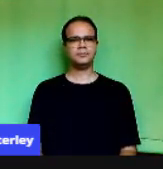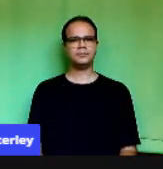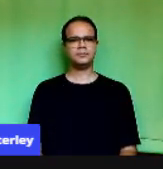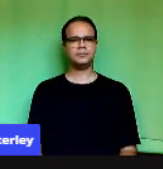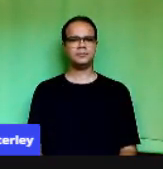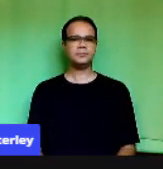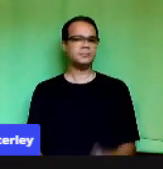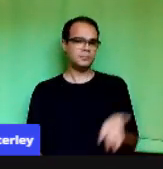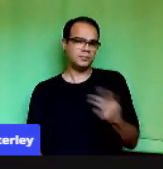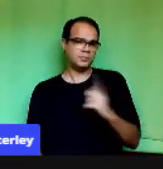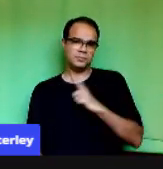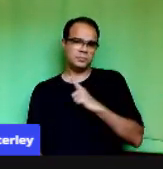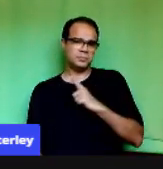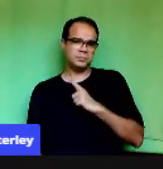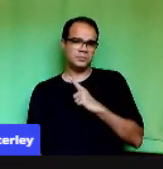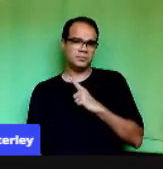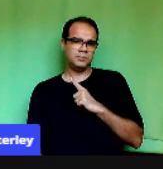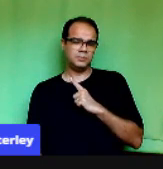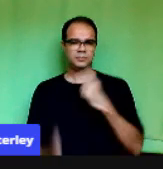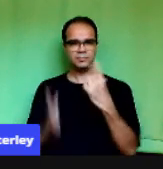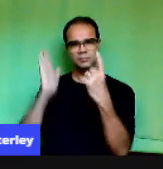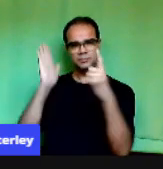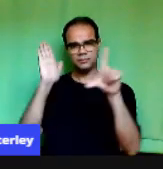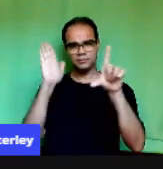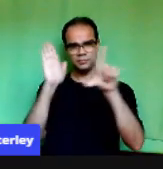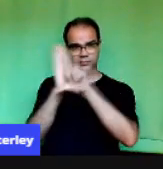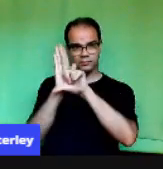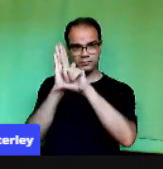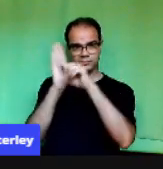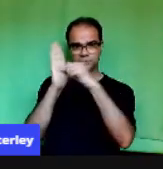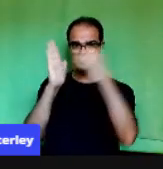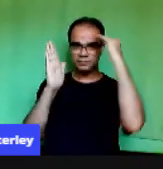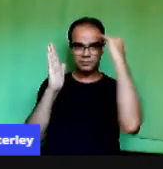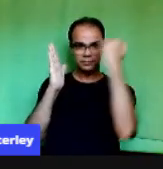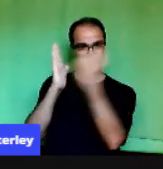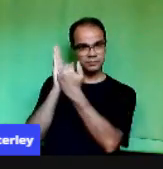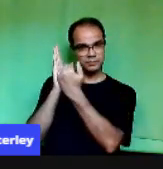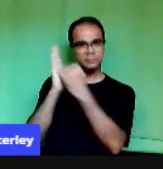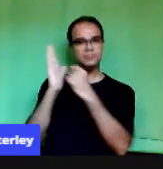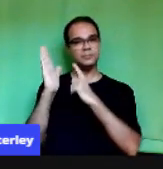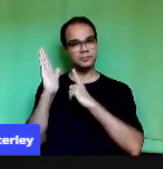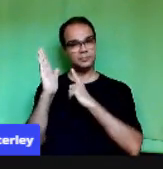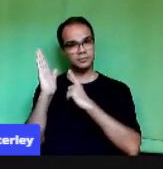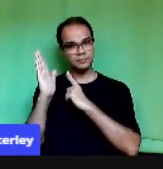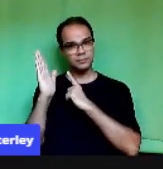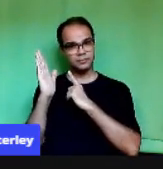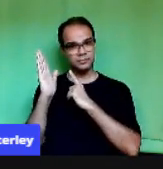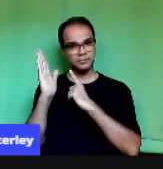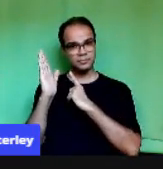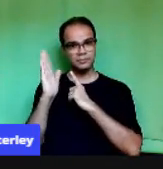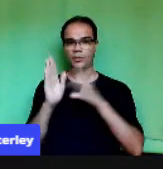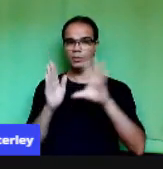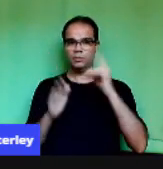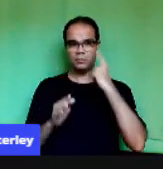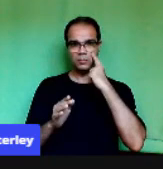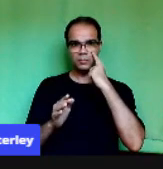direito constitucional. Eu gostaria de apresentar para vocês aqui no slide número 7, para vocês terem uma noção.